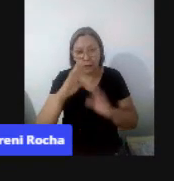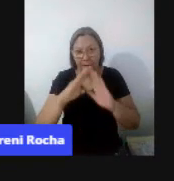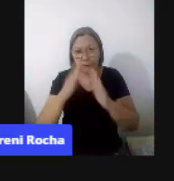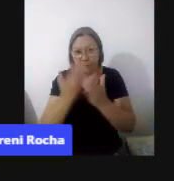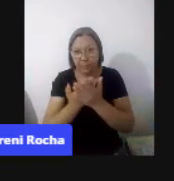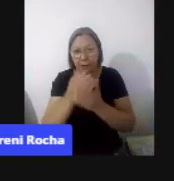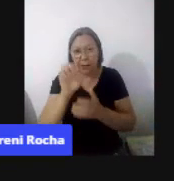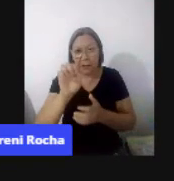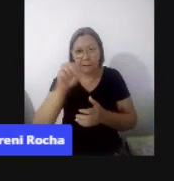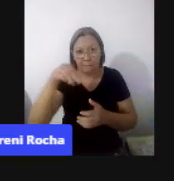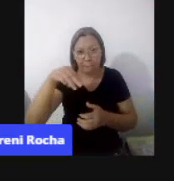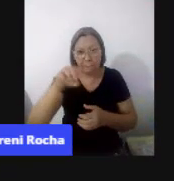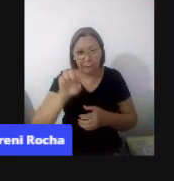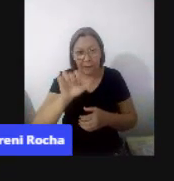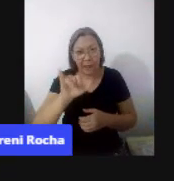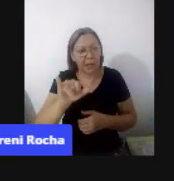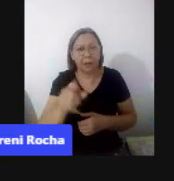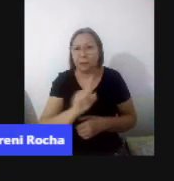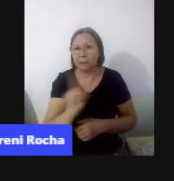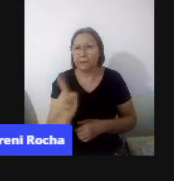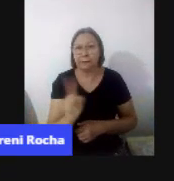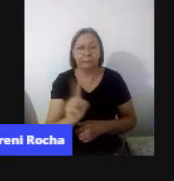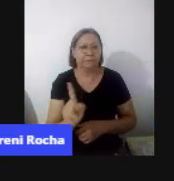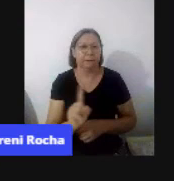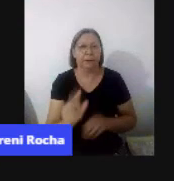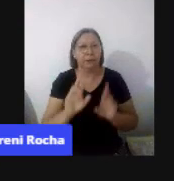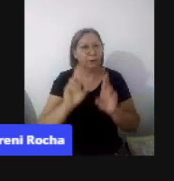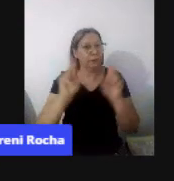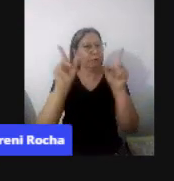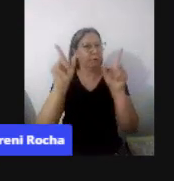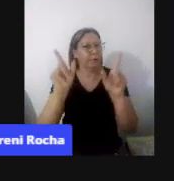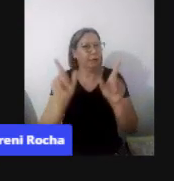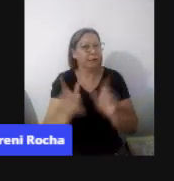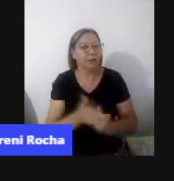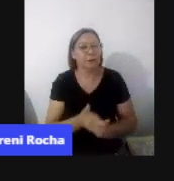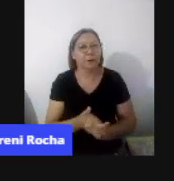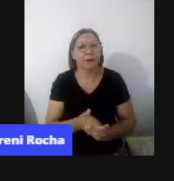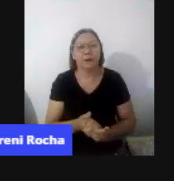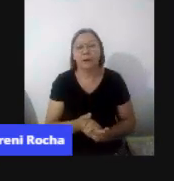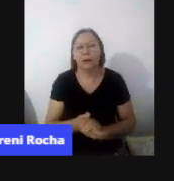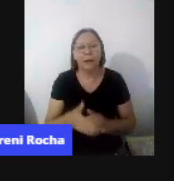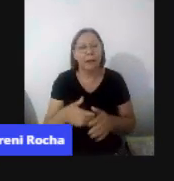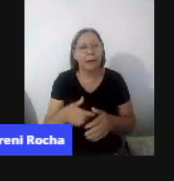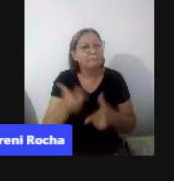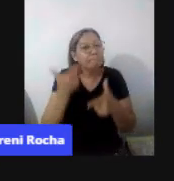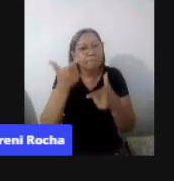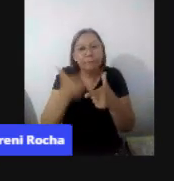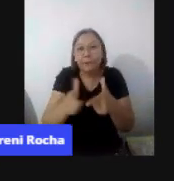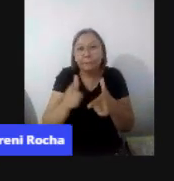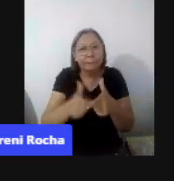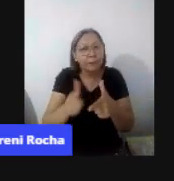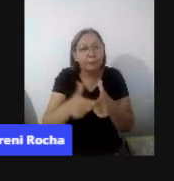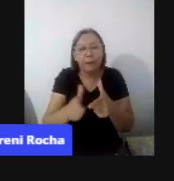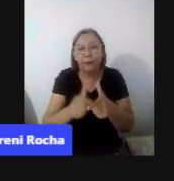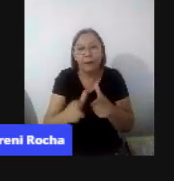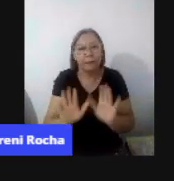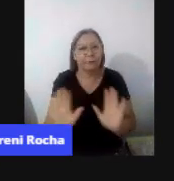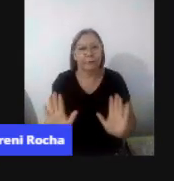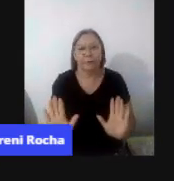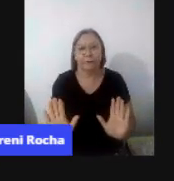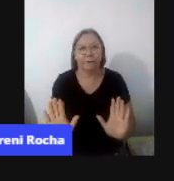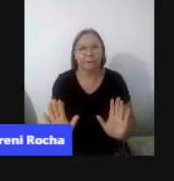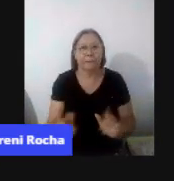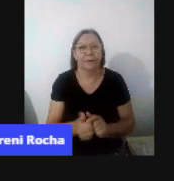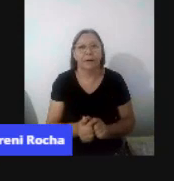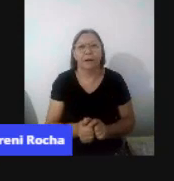que você falou, que na sua e-mail não é assim. Que seja do jeito que ela é, da maneira que vocês